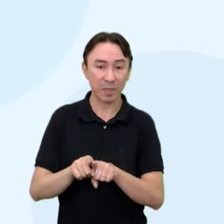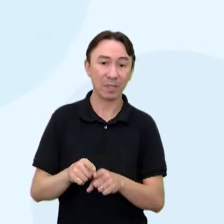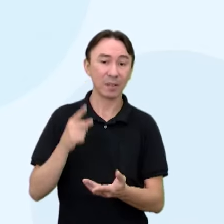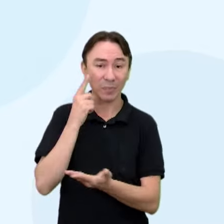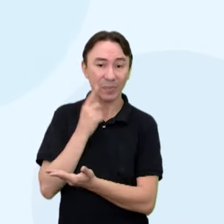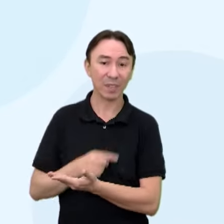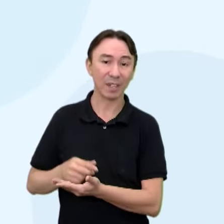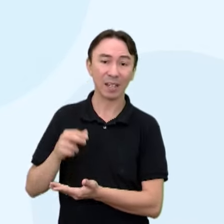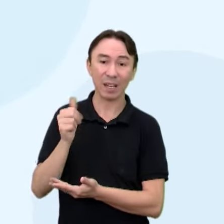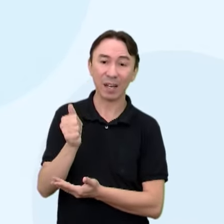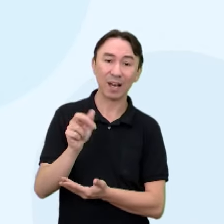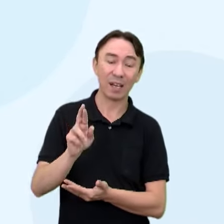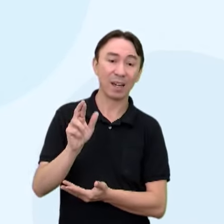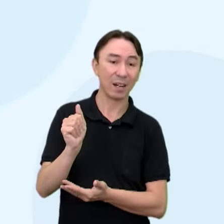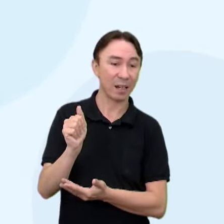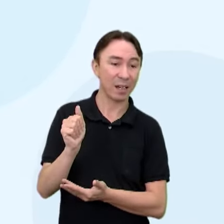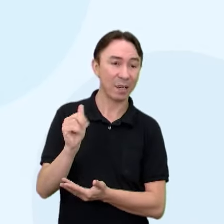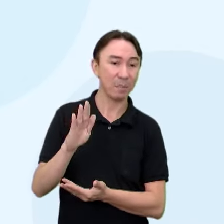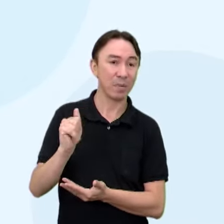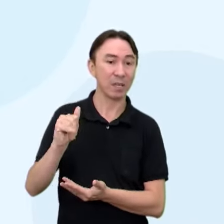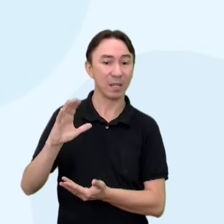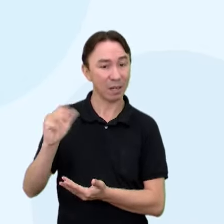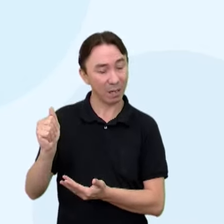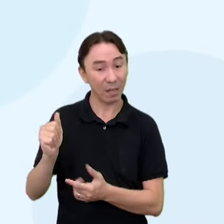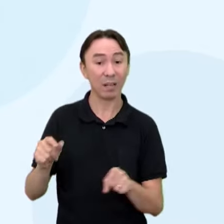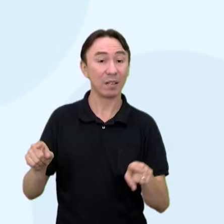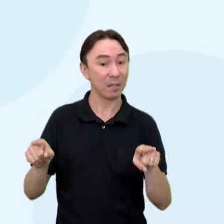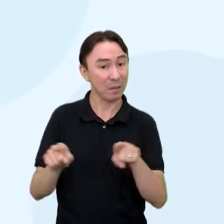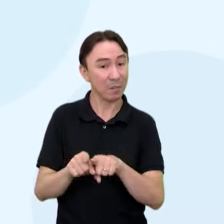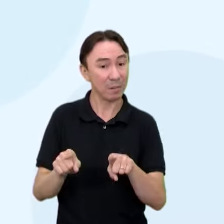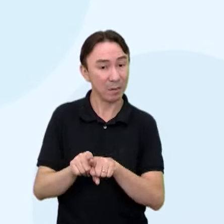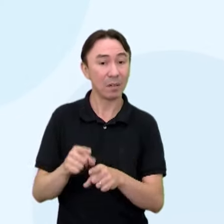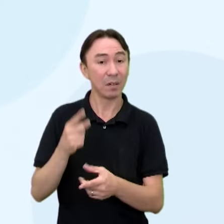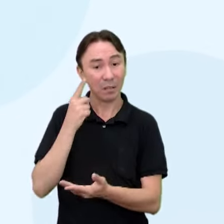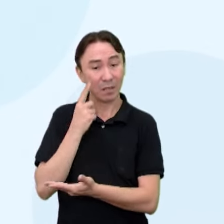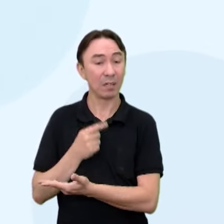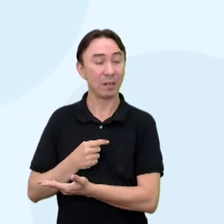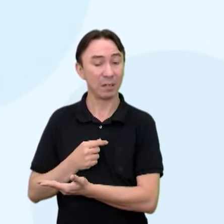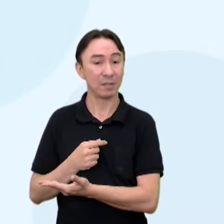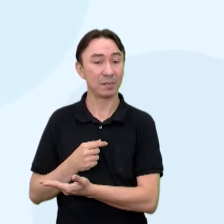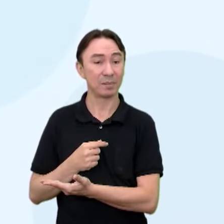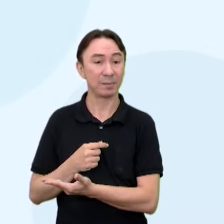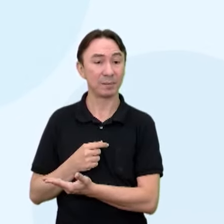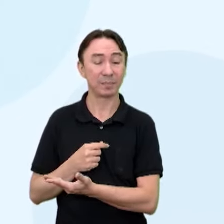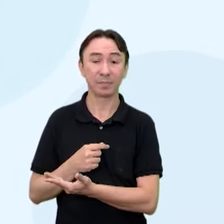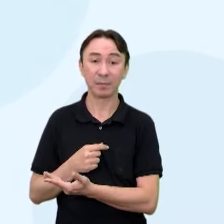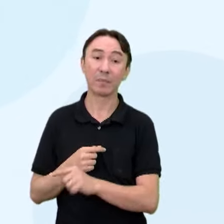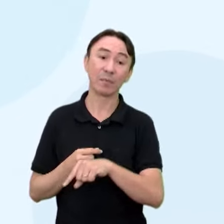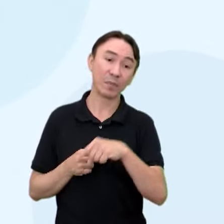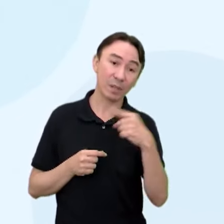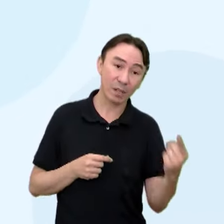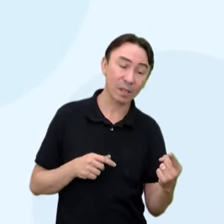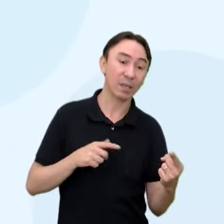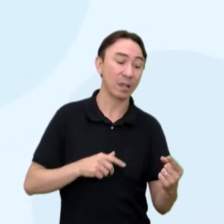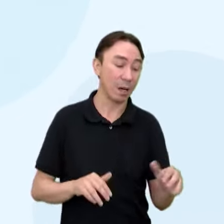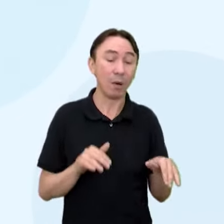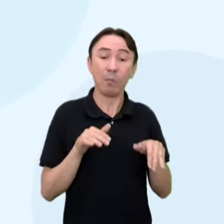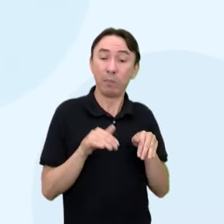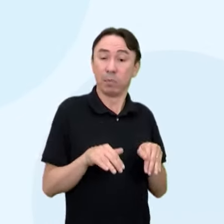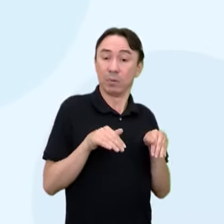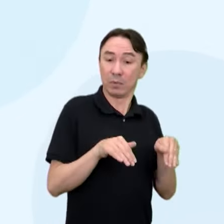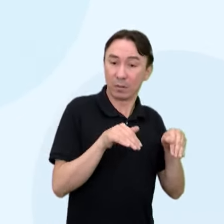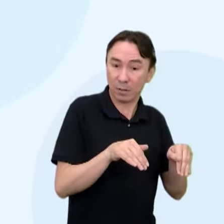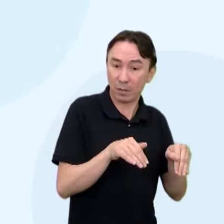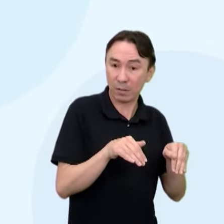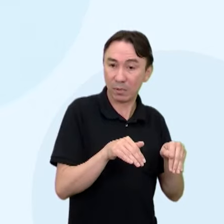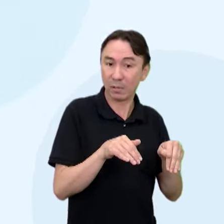continente africano, está lá na Península Arábica, né? Por isso o nome de placa arábica. Tem a placa australiana, né? Que também